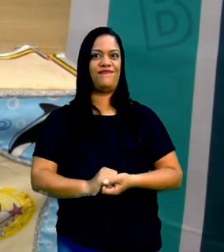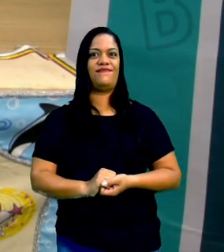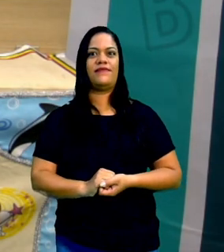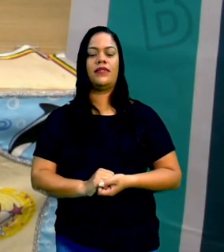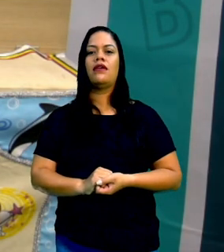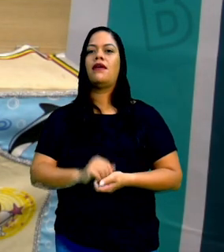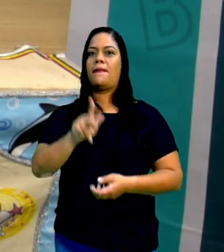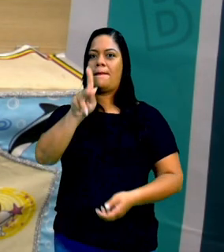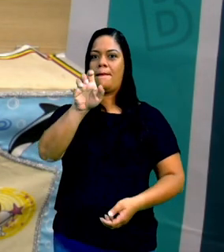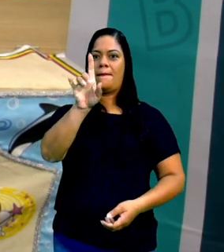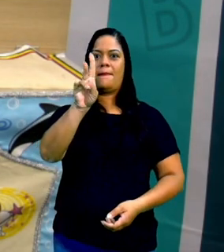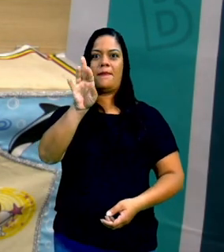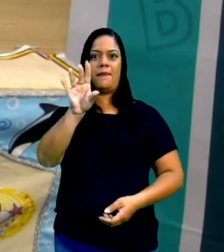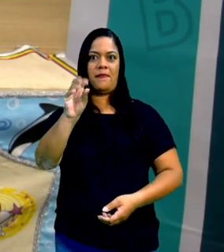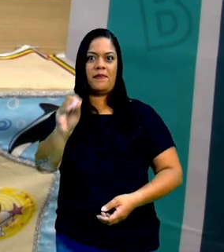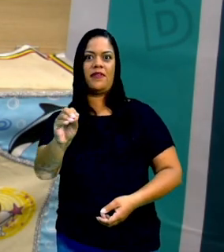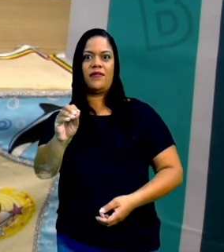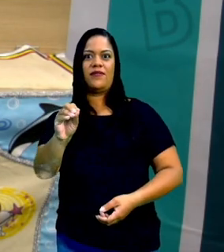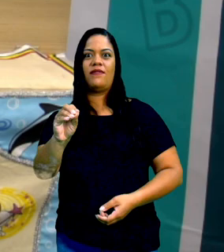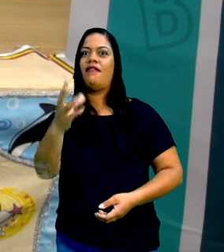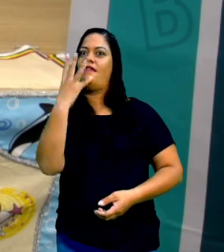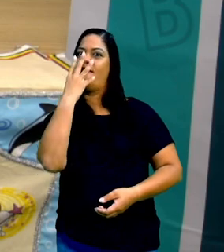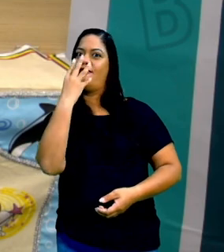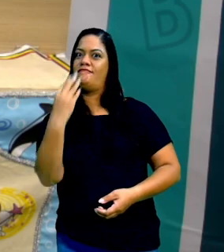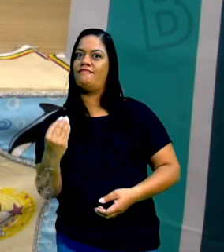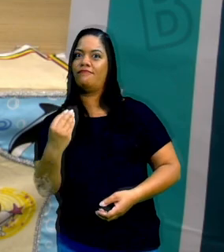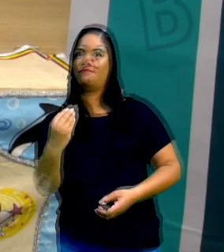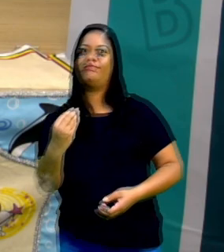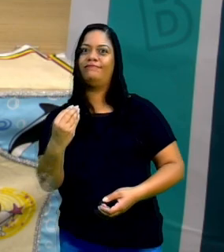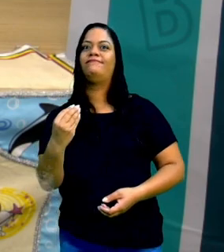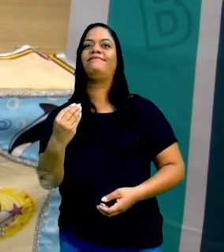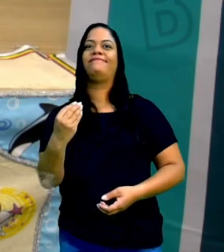de Pedro e o lobo.